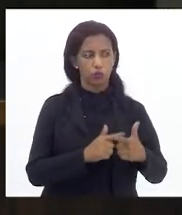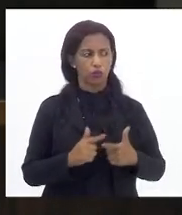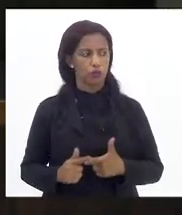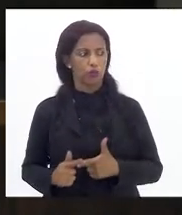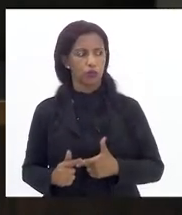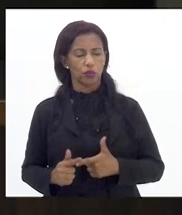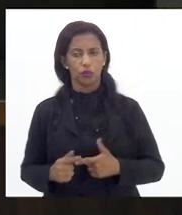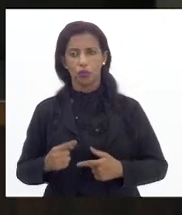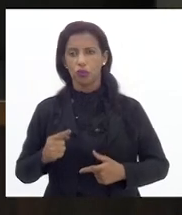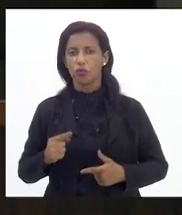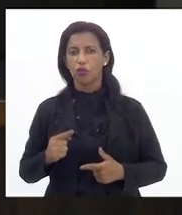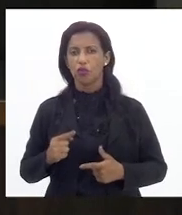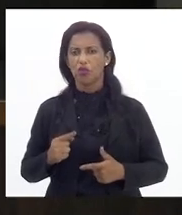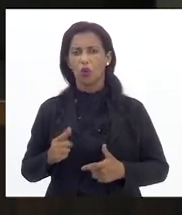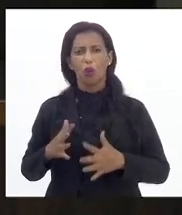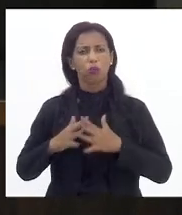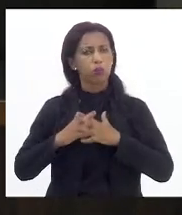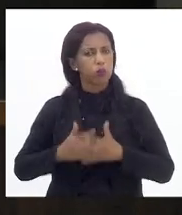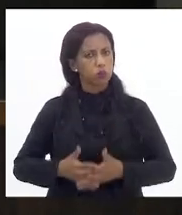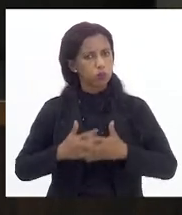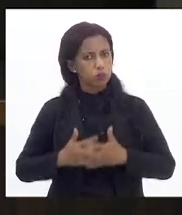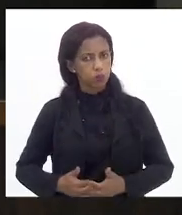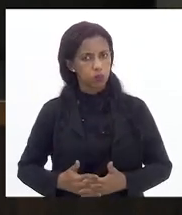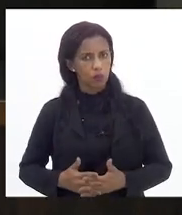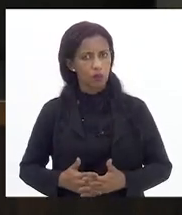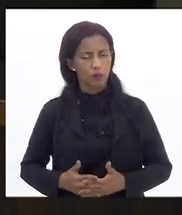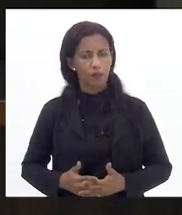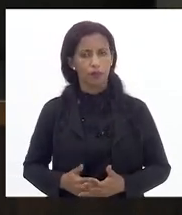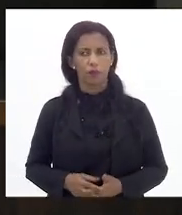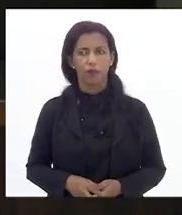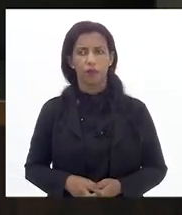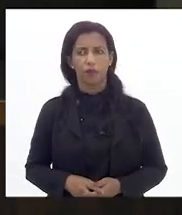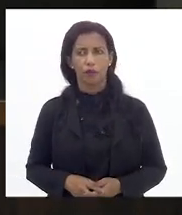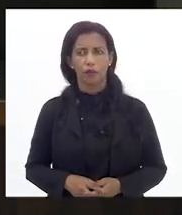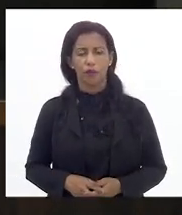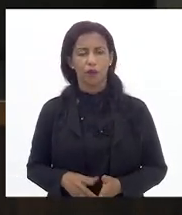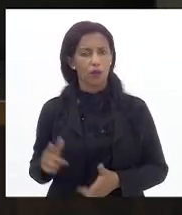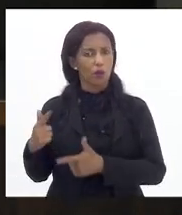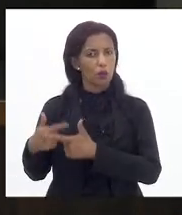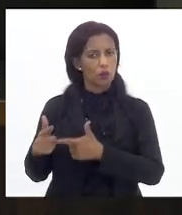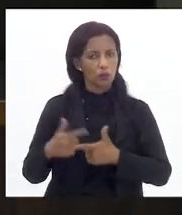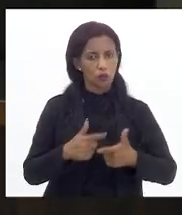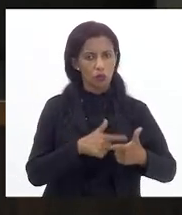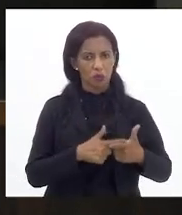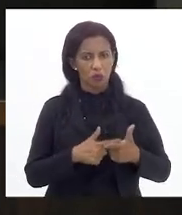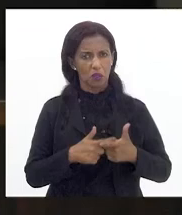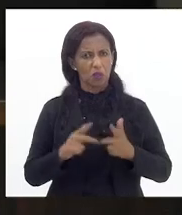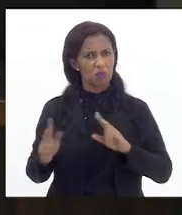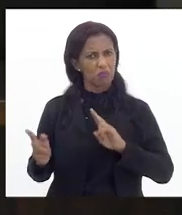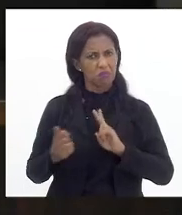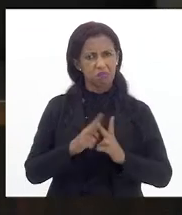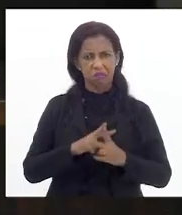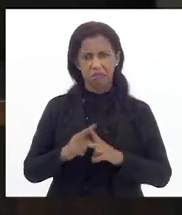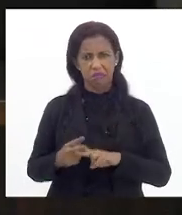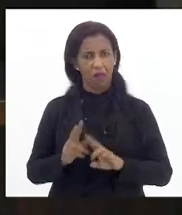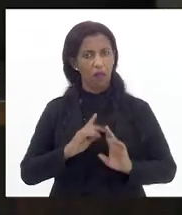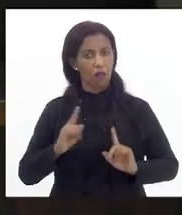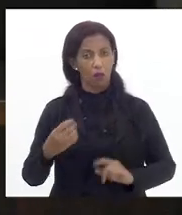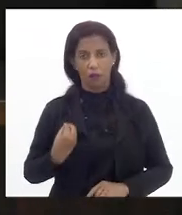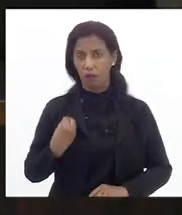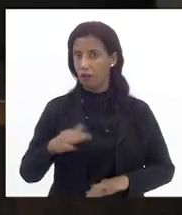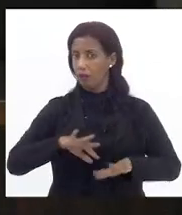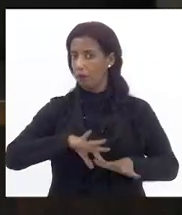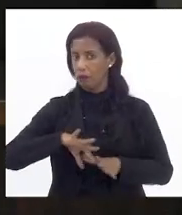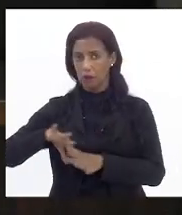bom de briga é de climas intensos de pancadaria nós não